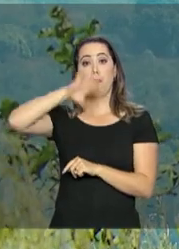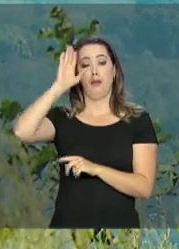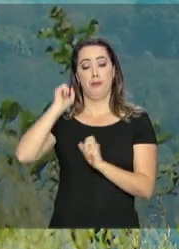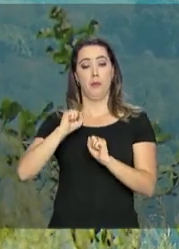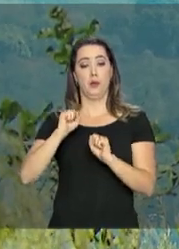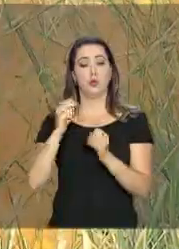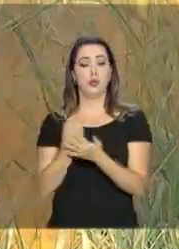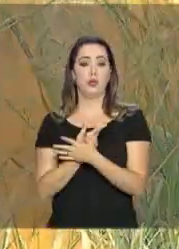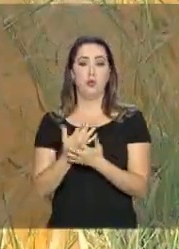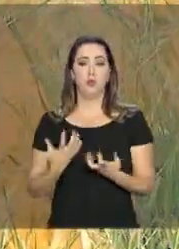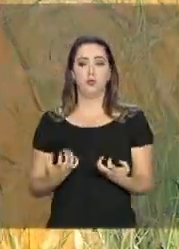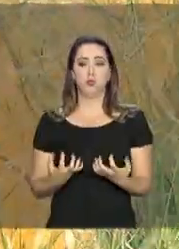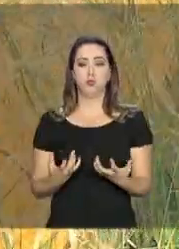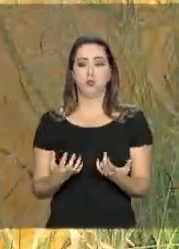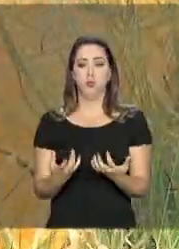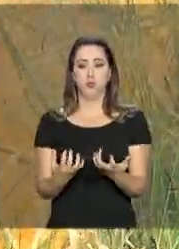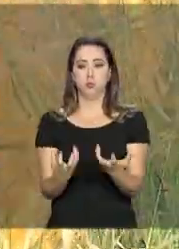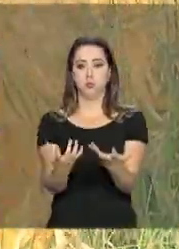de incêndio.